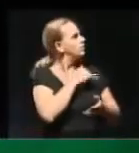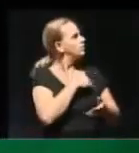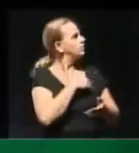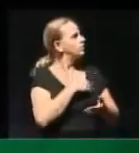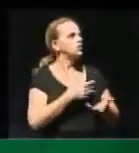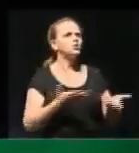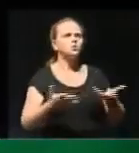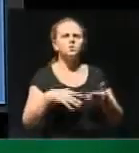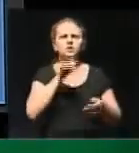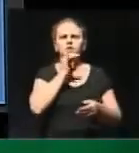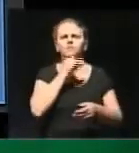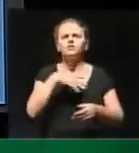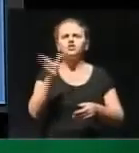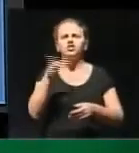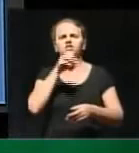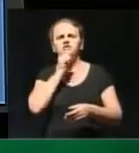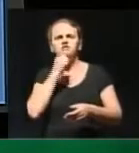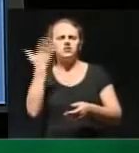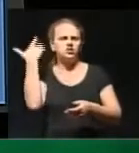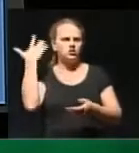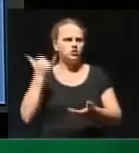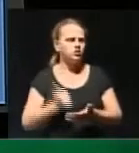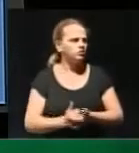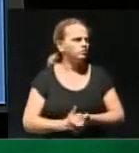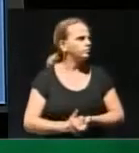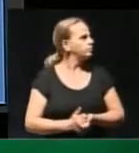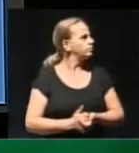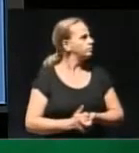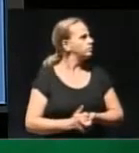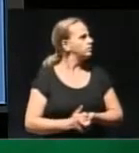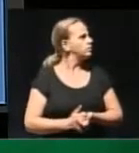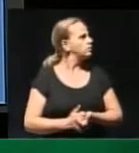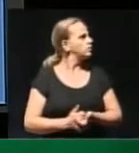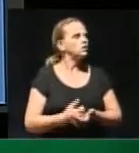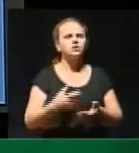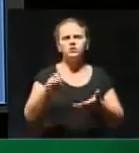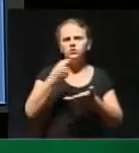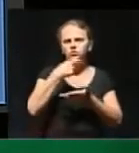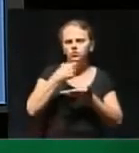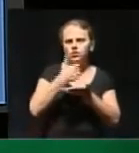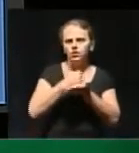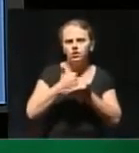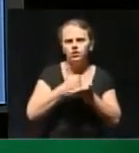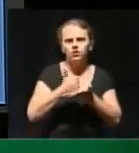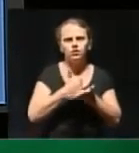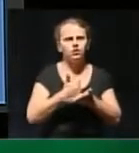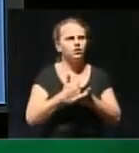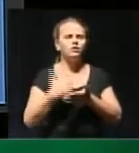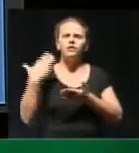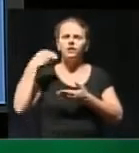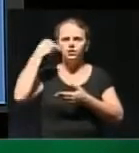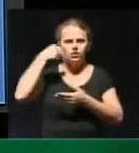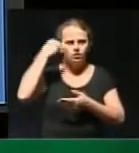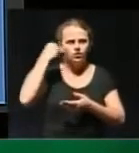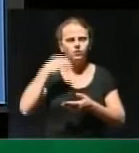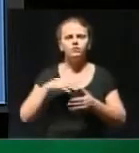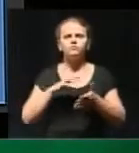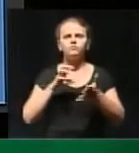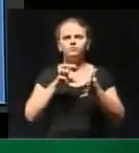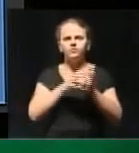conhecimento de profilaxia de transmissão do HIV através de uso de medicamento, vem da experiência da